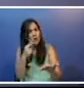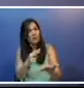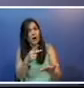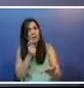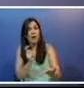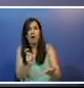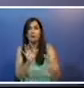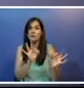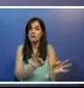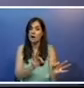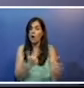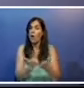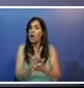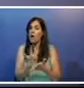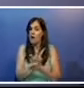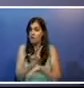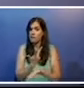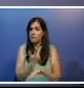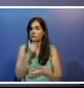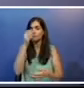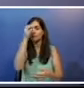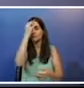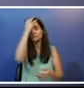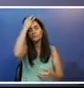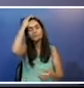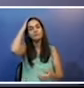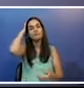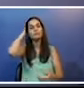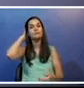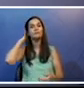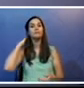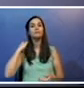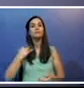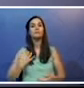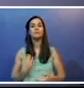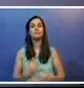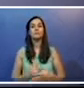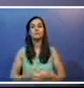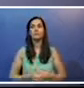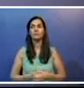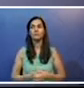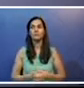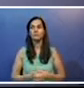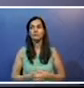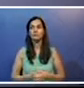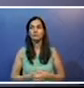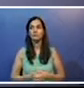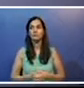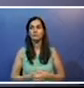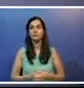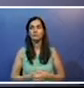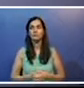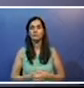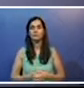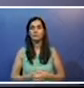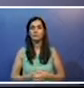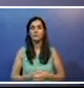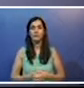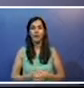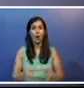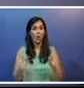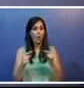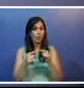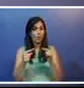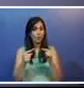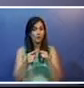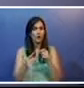às palavras. Para isso nós temos o dicionário e temos outras ferramentas para isso. A concordância